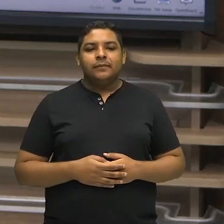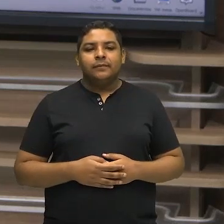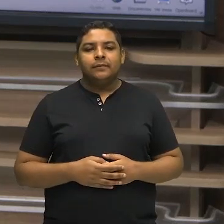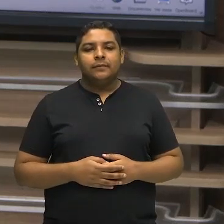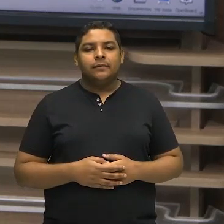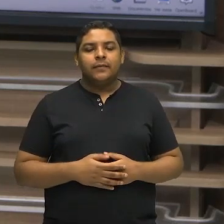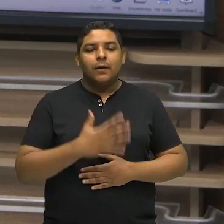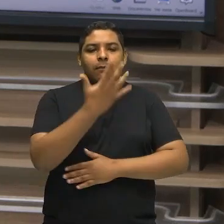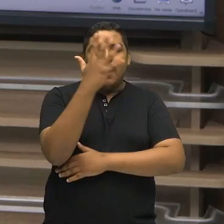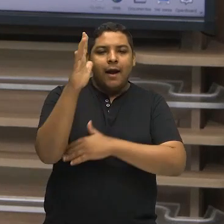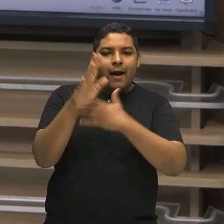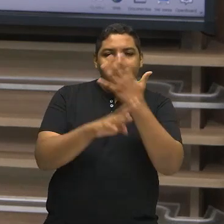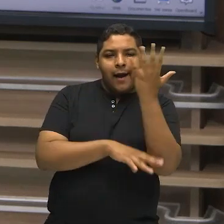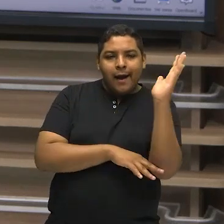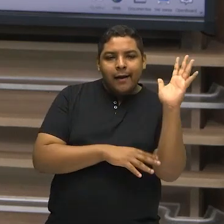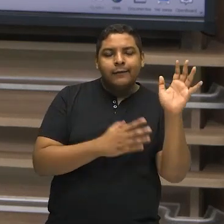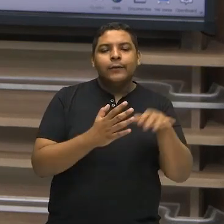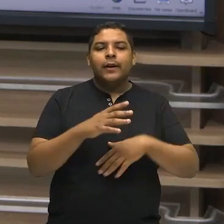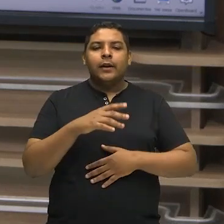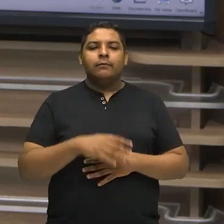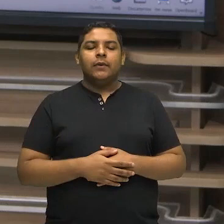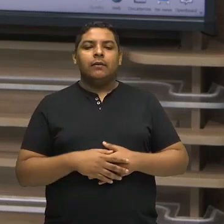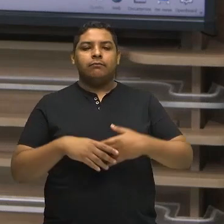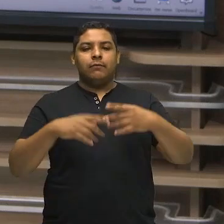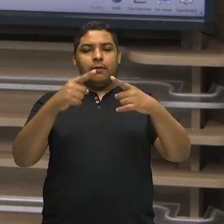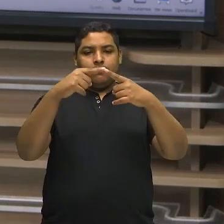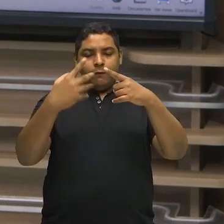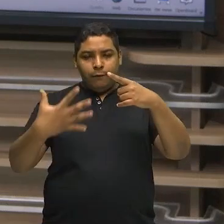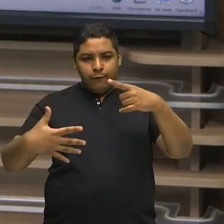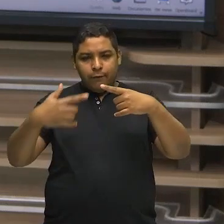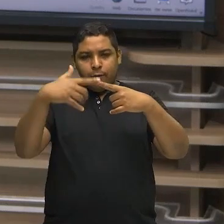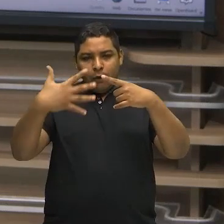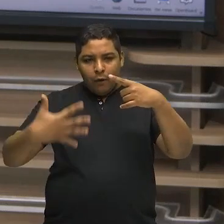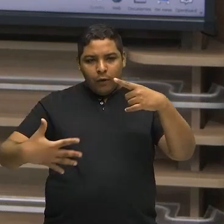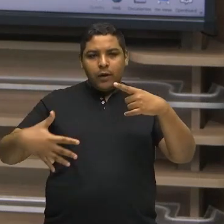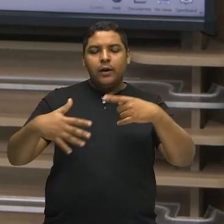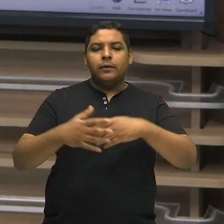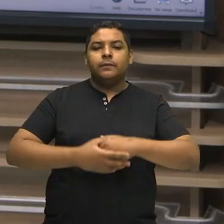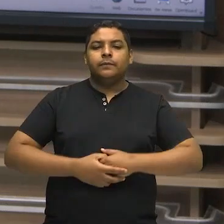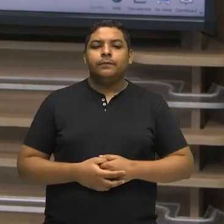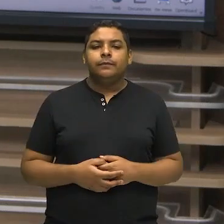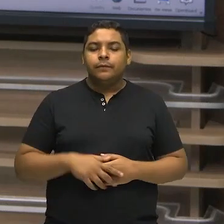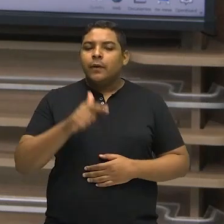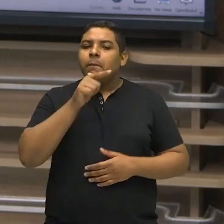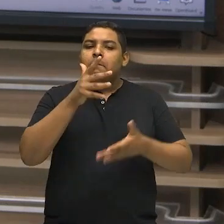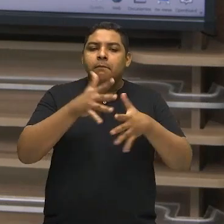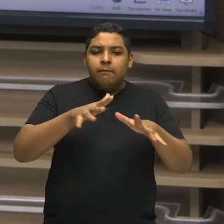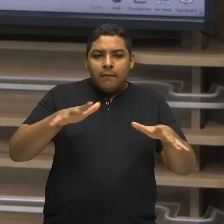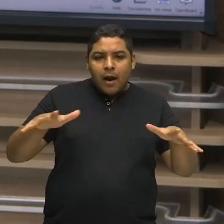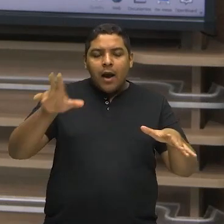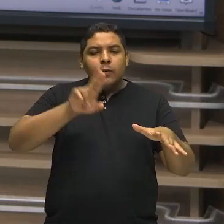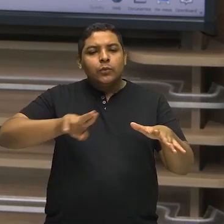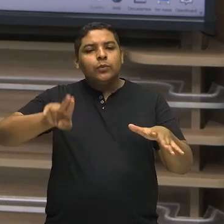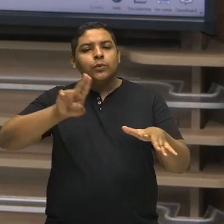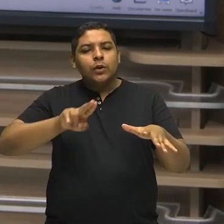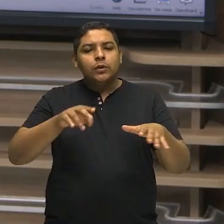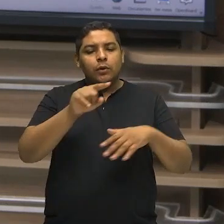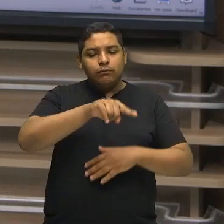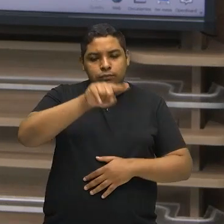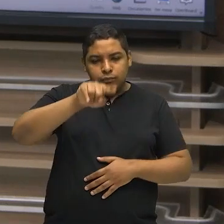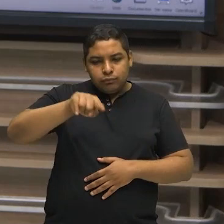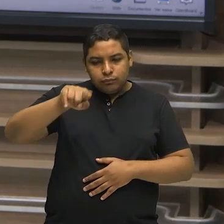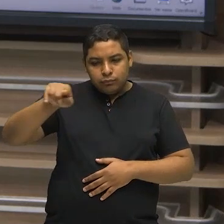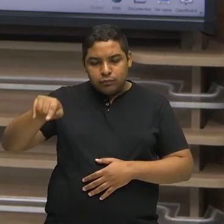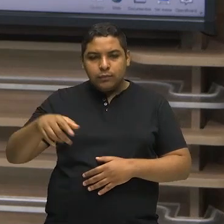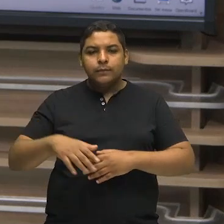Carolina, ela falou que fez um mar, muito bem. Ela utilizou ali as linhas onduladas, né? O